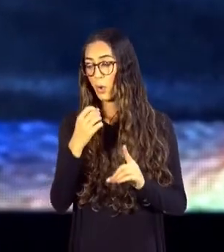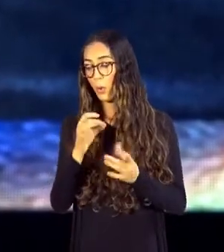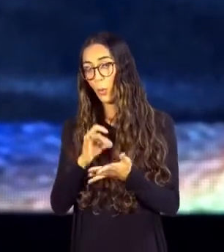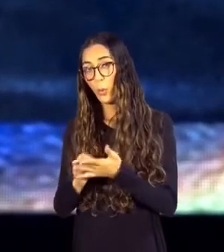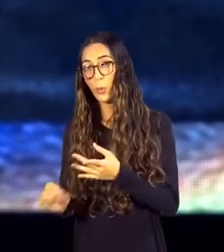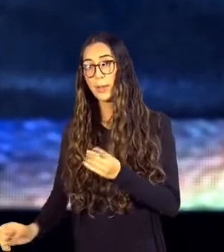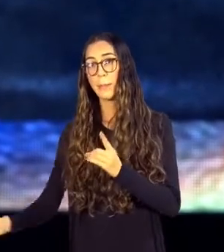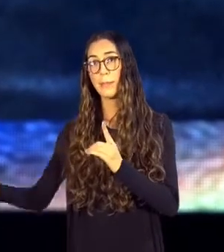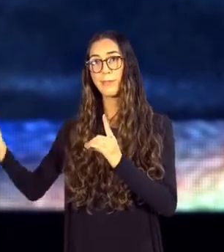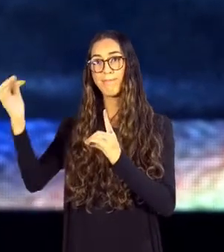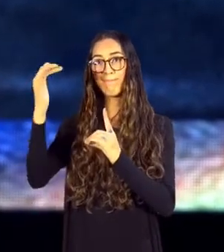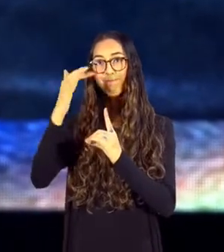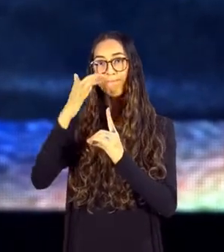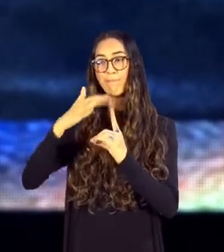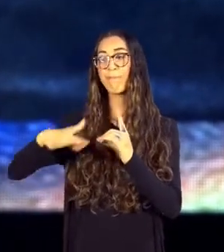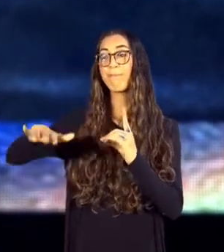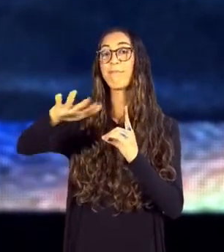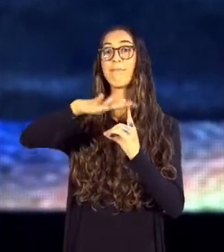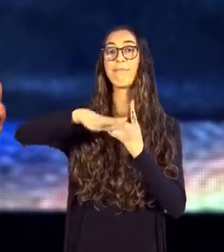Pastor,